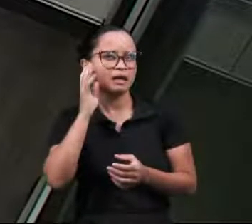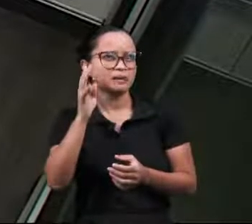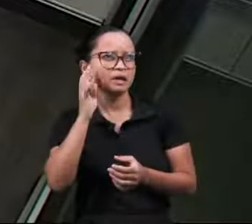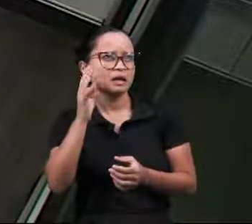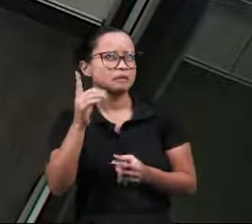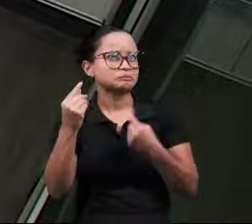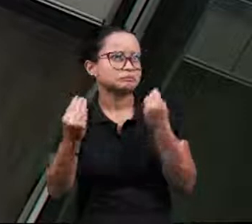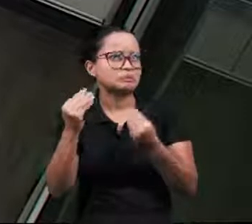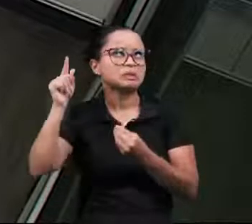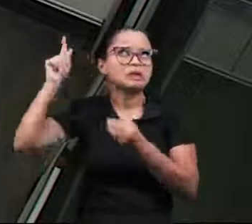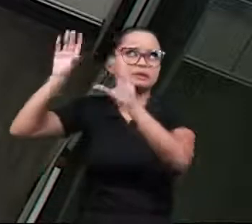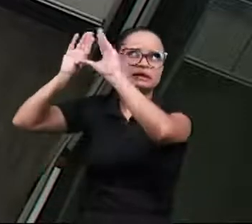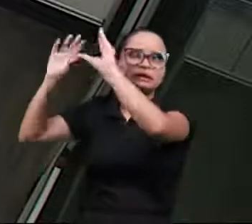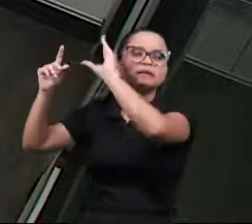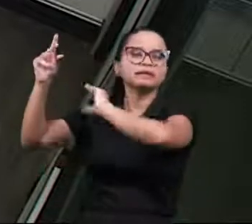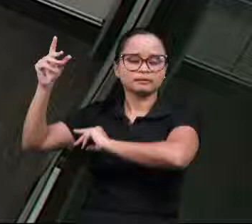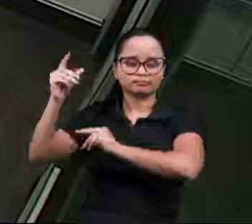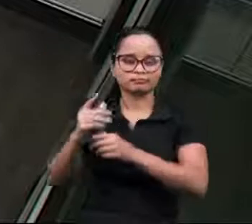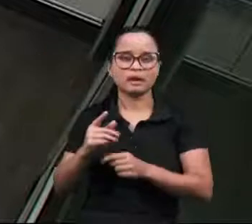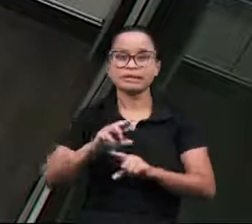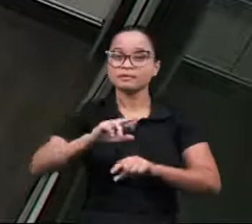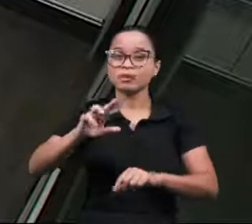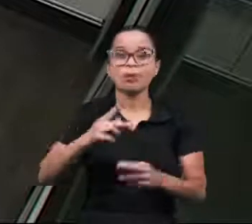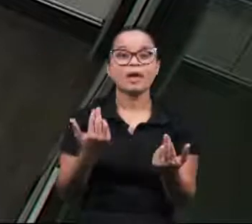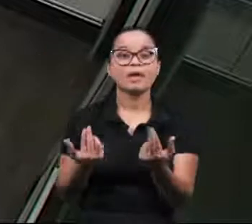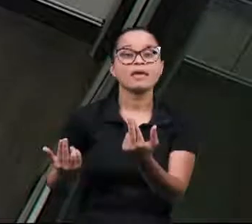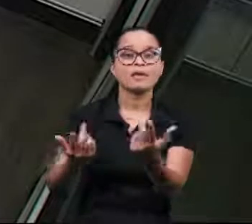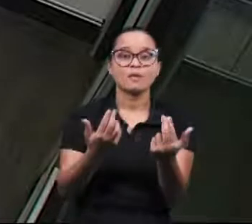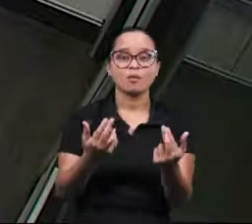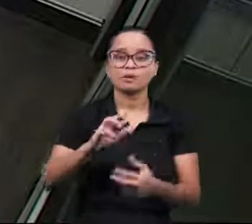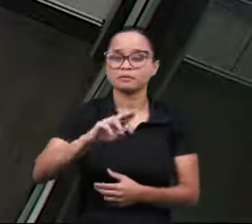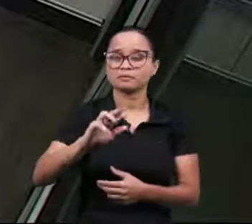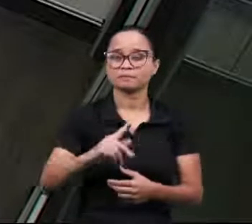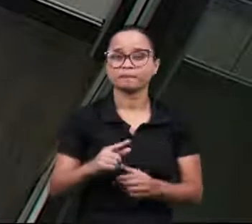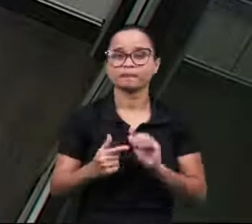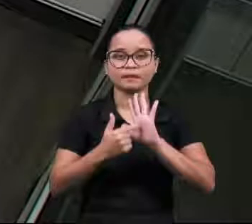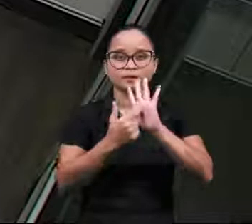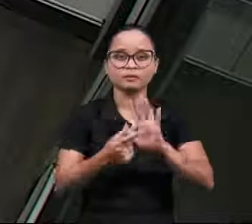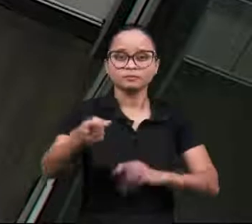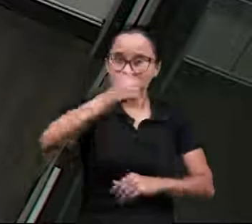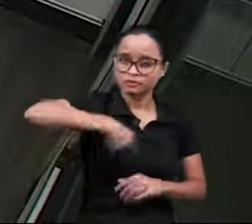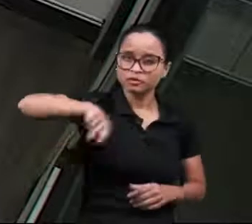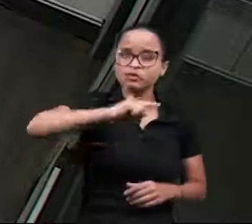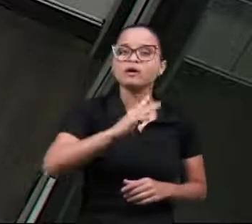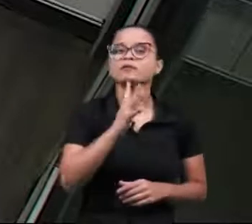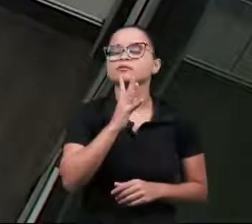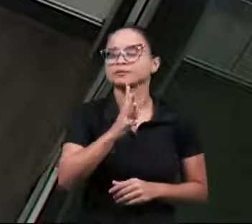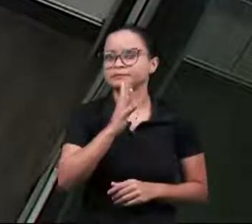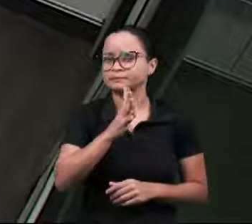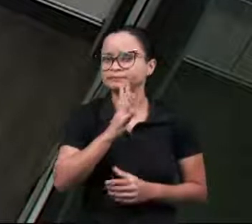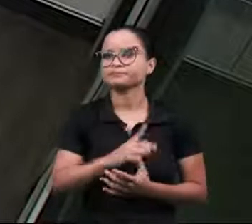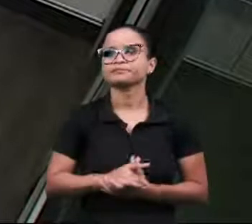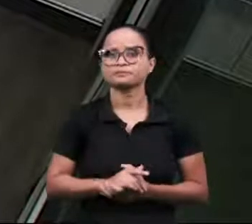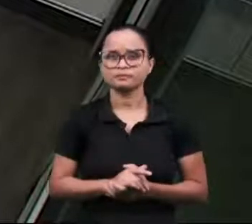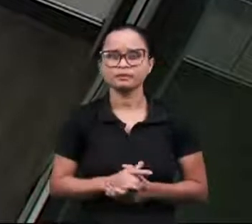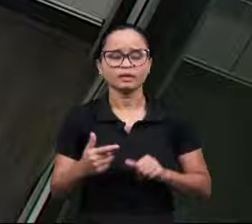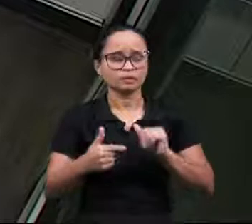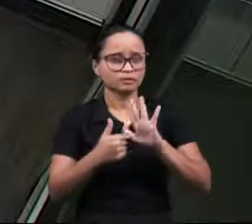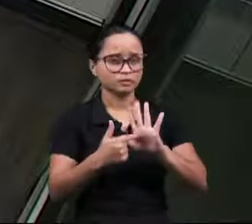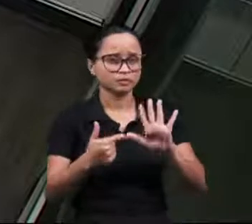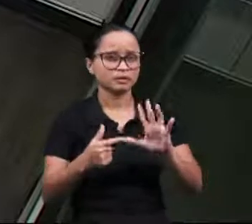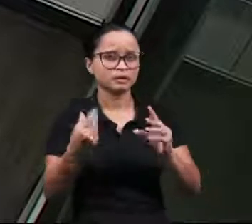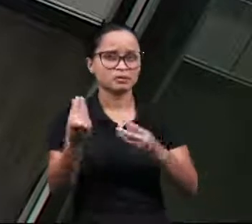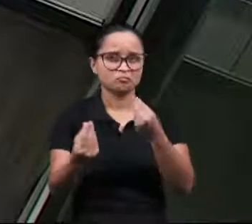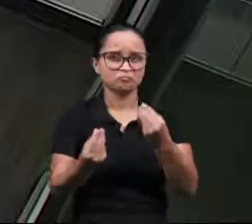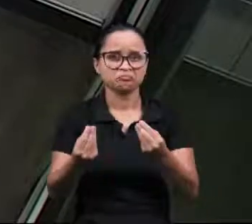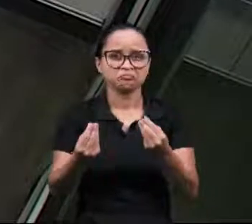coisa. Então ele fala em relação aos nossos procedimentos, não é? Ele cita a passagem mostrando